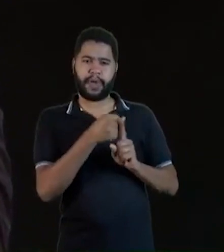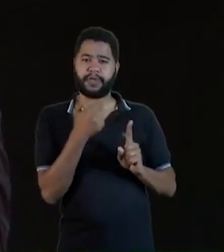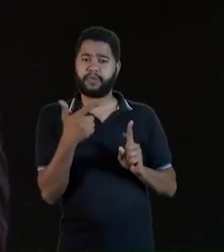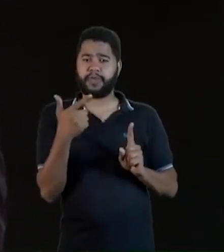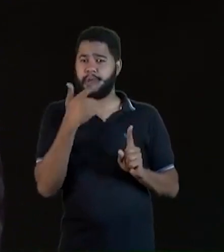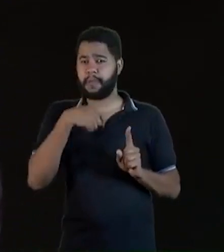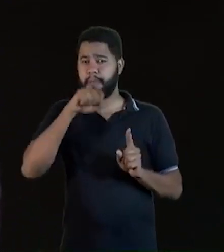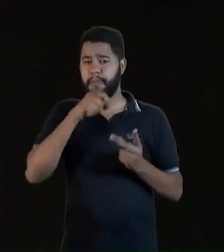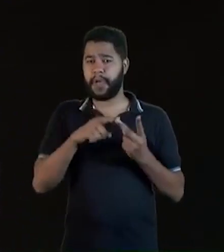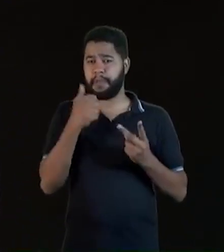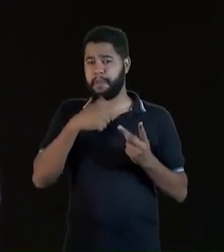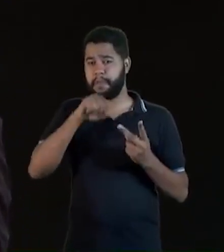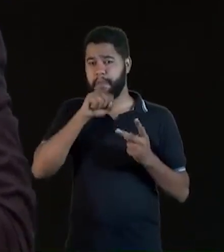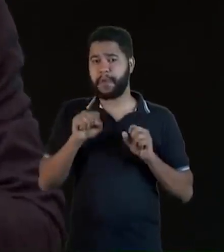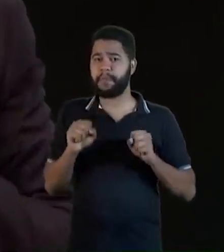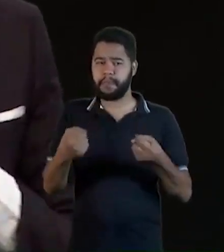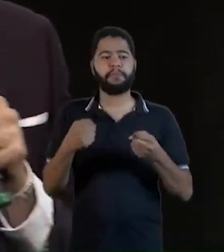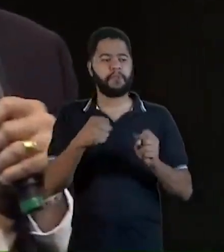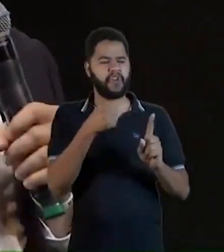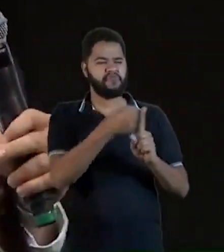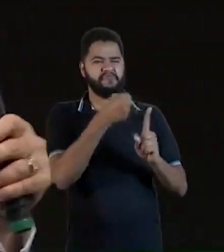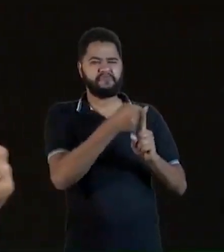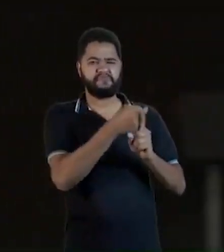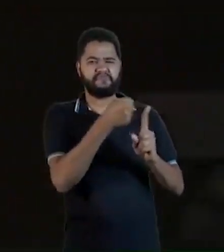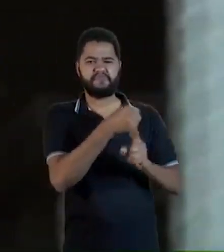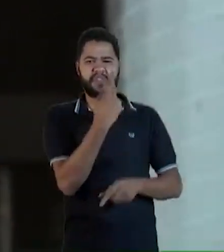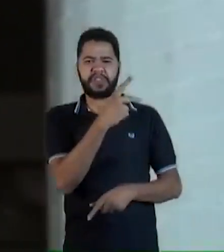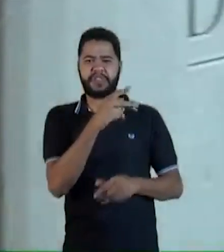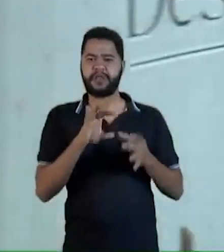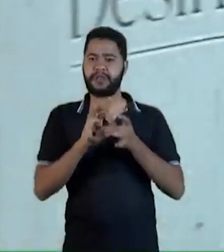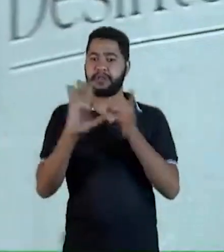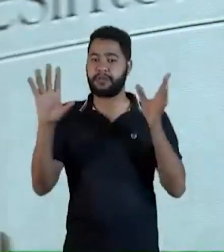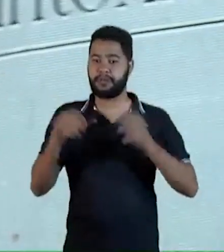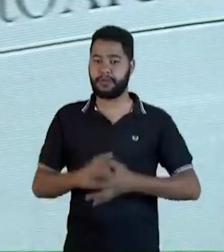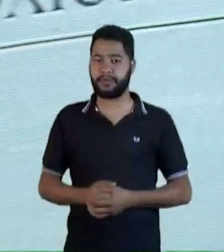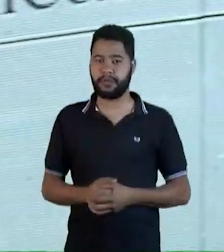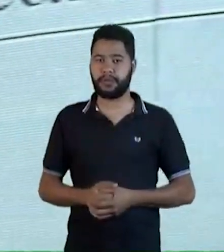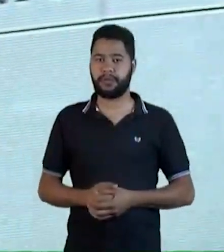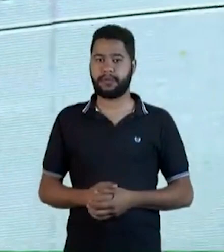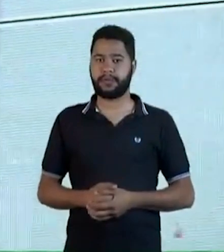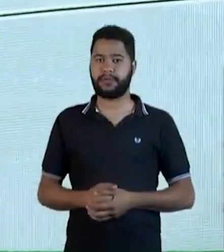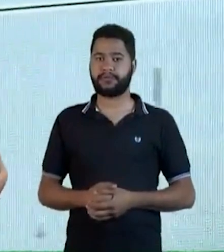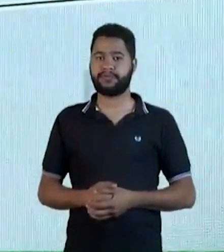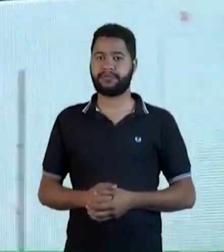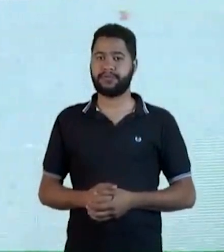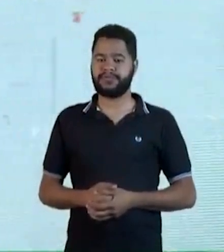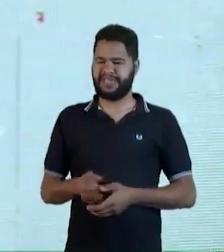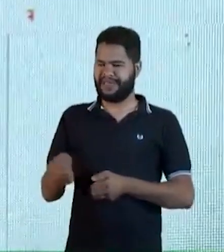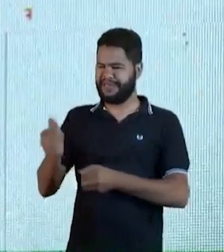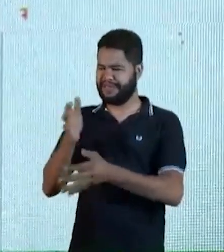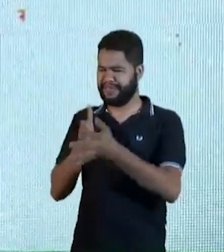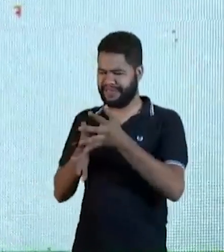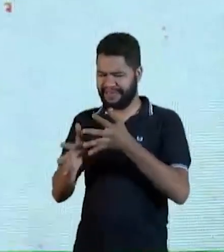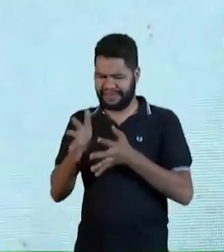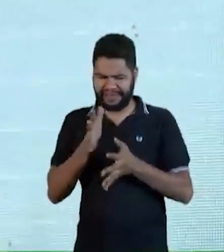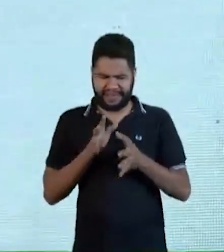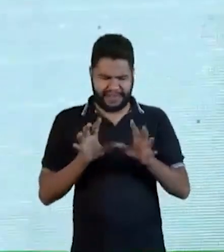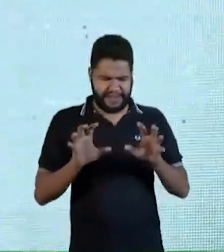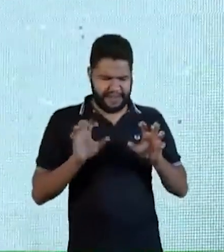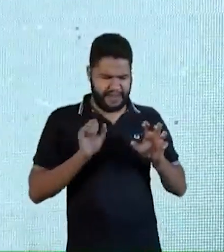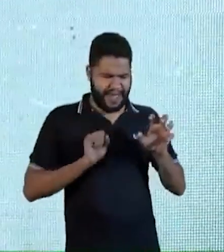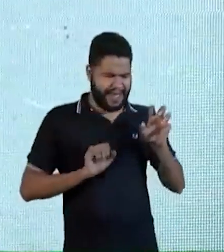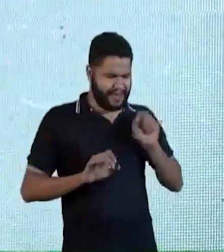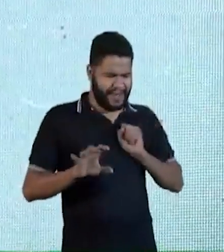ele não tem nem pai nem mãe para defender podemos fazer com ele que quiser uma das palavras acumulando dentro de